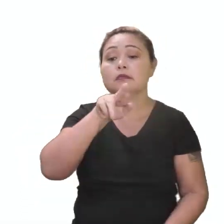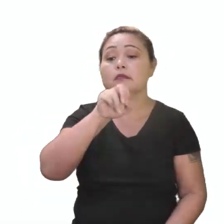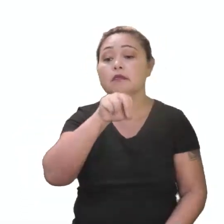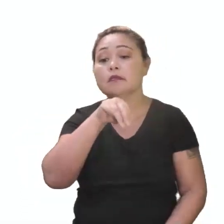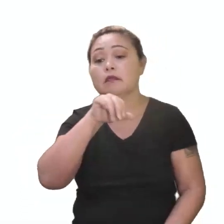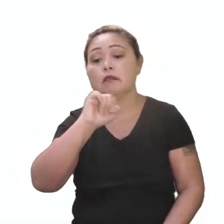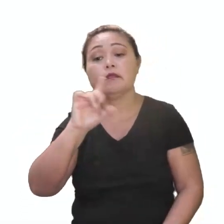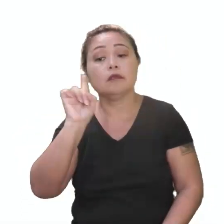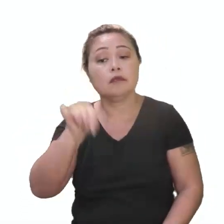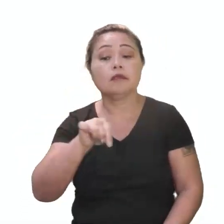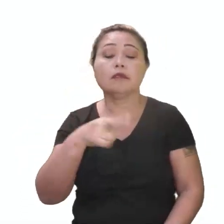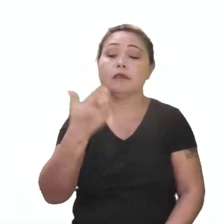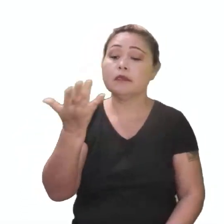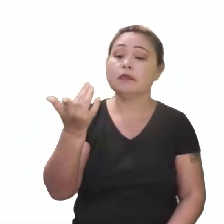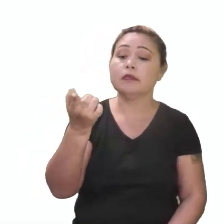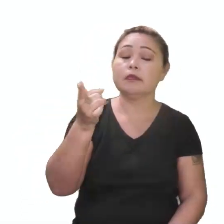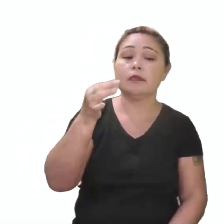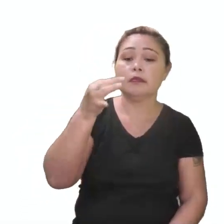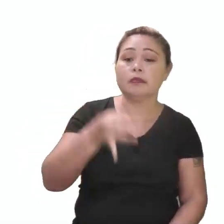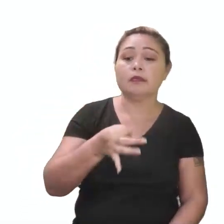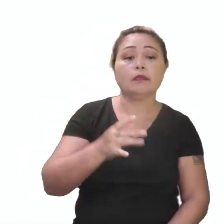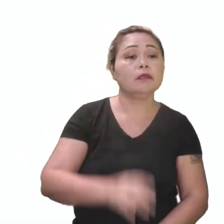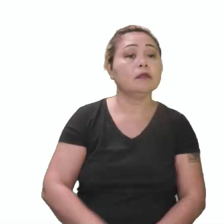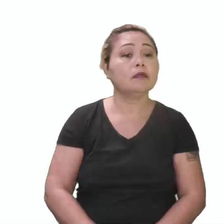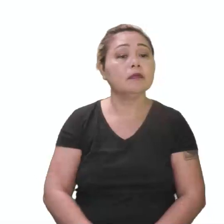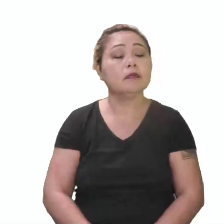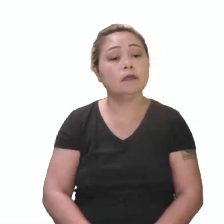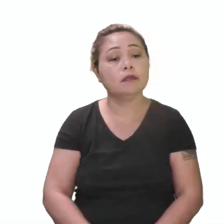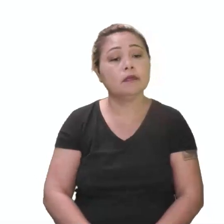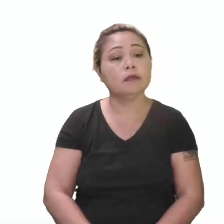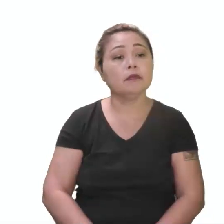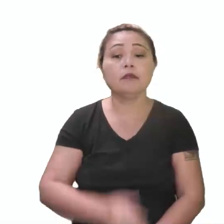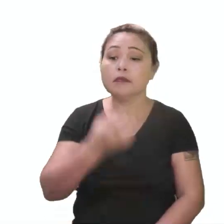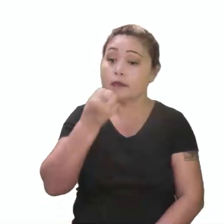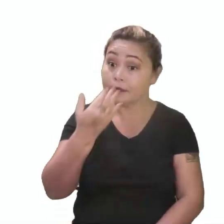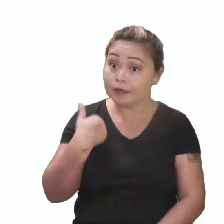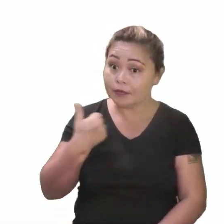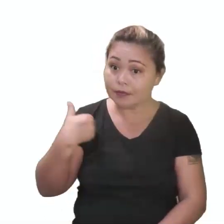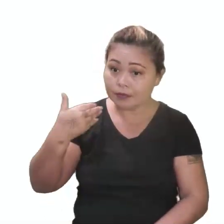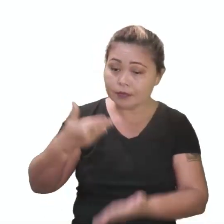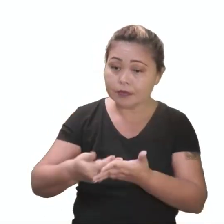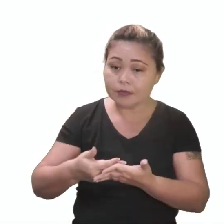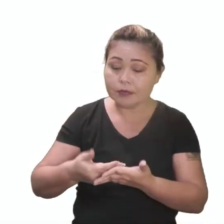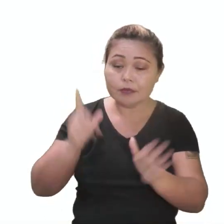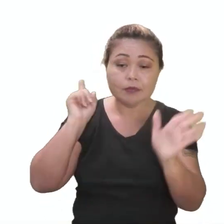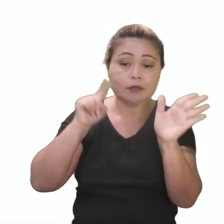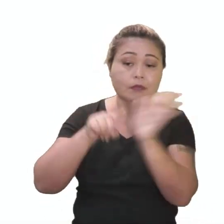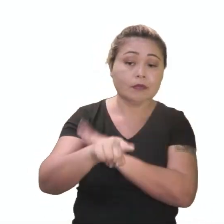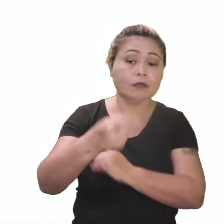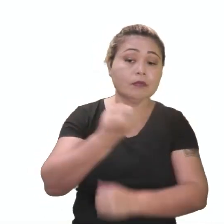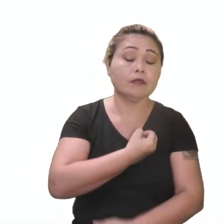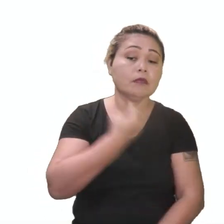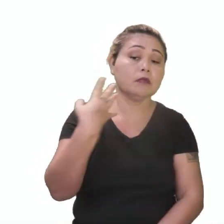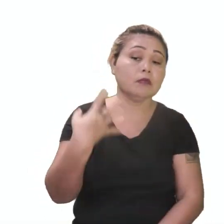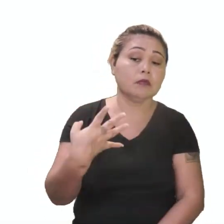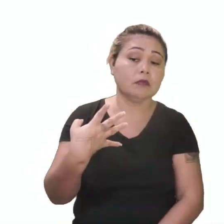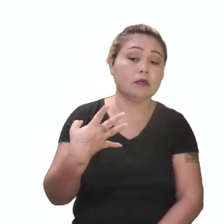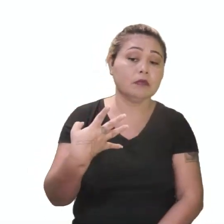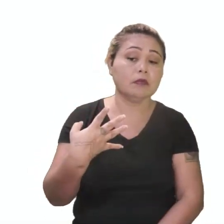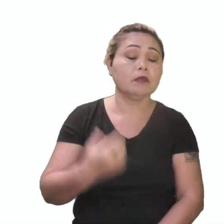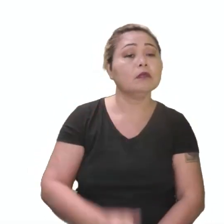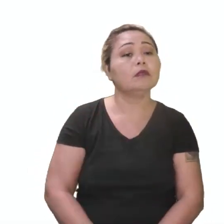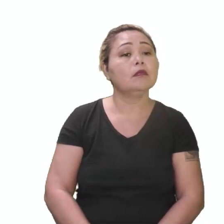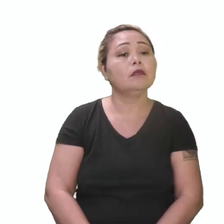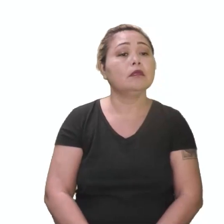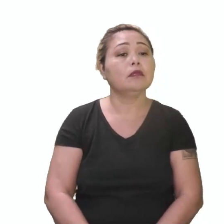resinas, né? Galera, sim, com certeza. Tá bom? Tudo bem até aí? Questão de número 4. Vamos